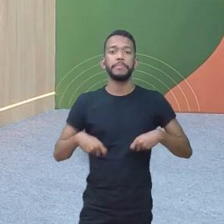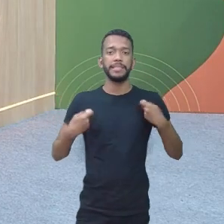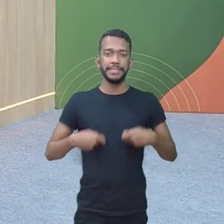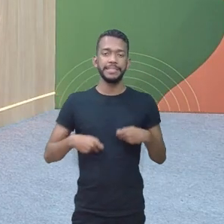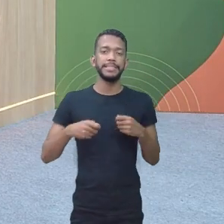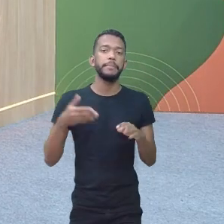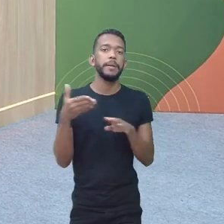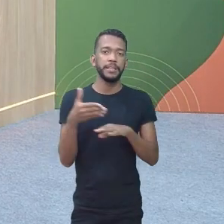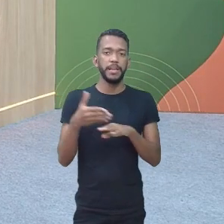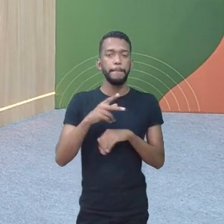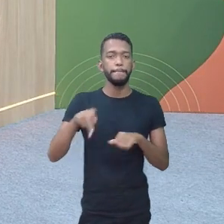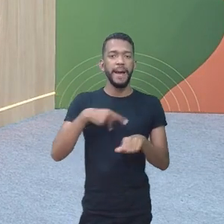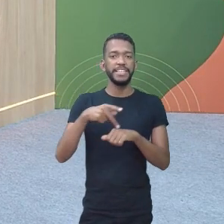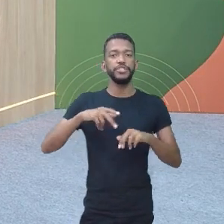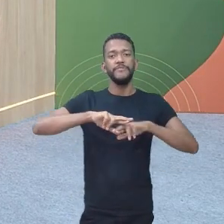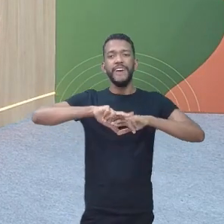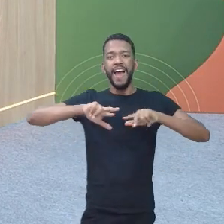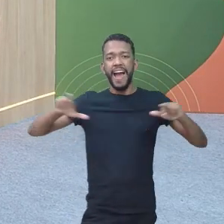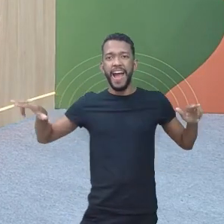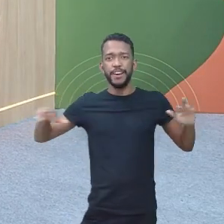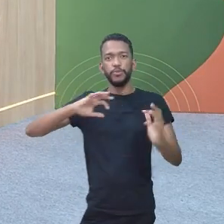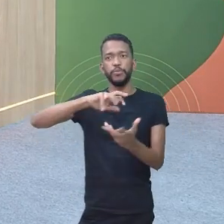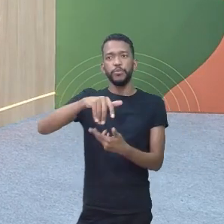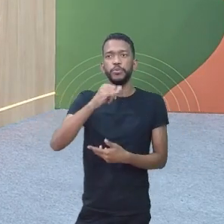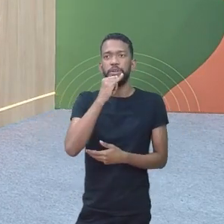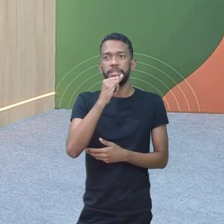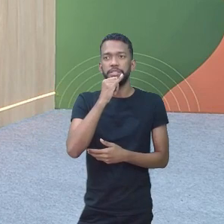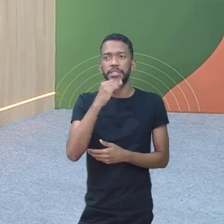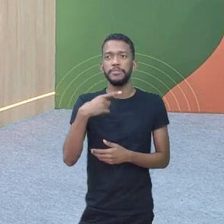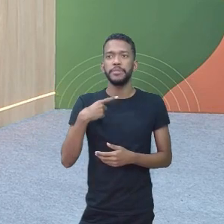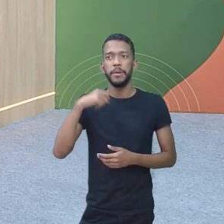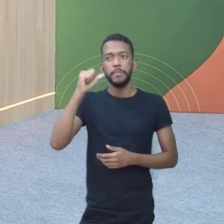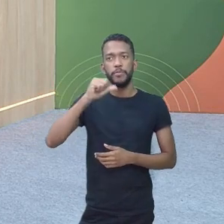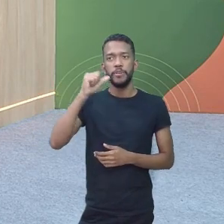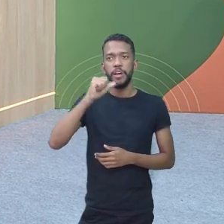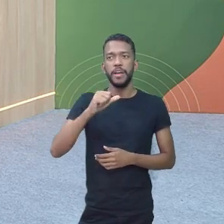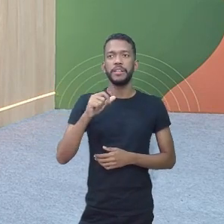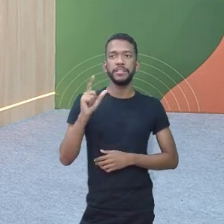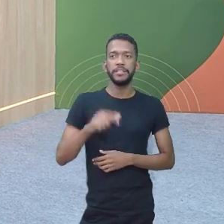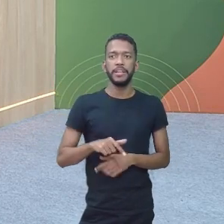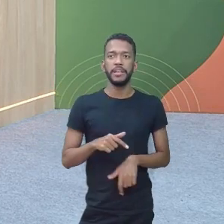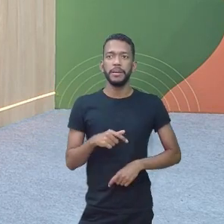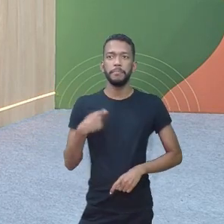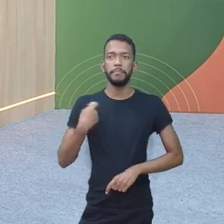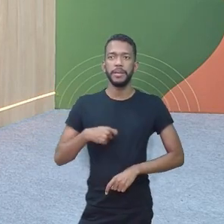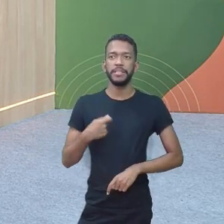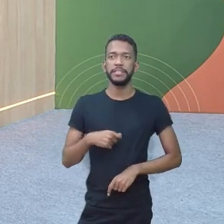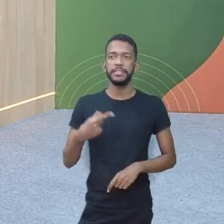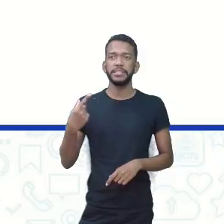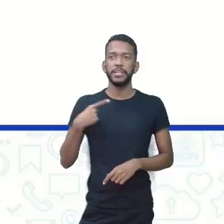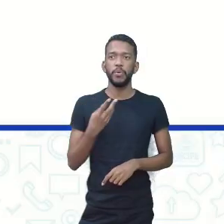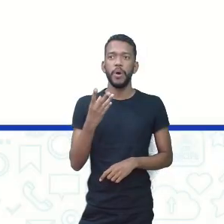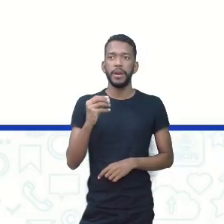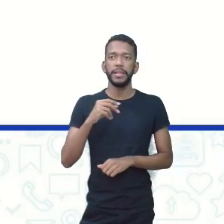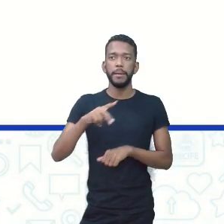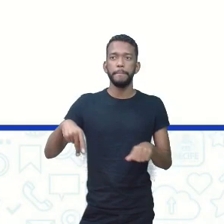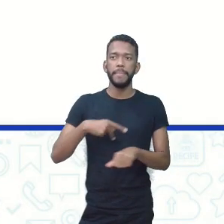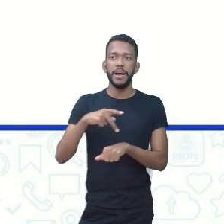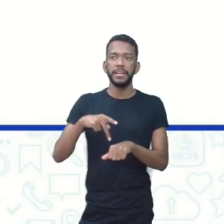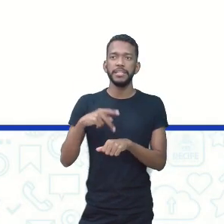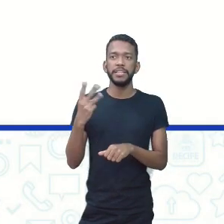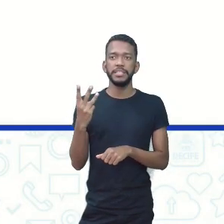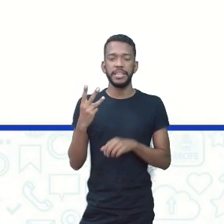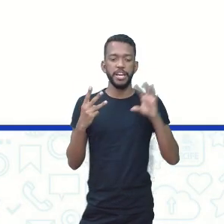praticado em vários países do mundo. Por exemplo, entre as mulheres, eles têm que ser praticados em mais de 40 países e em